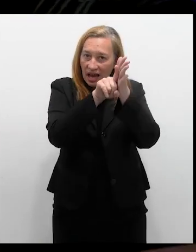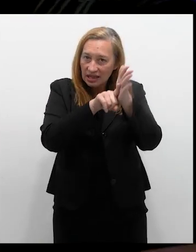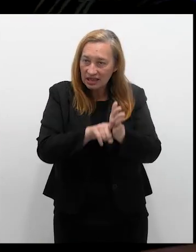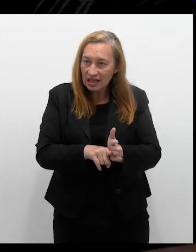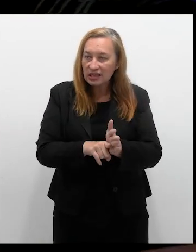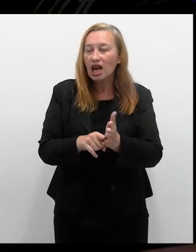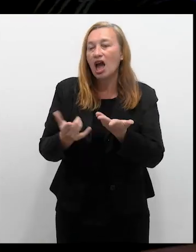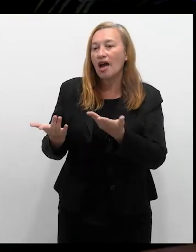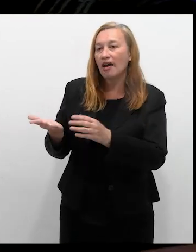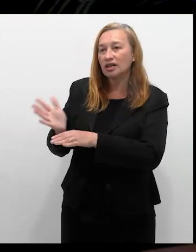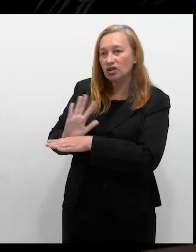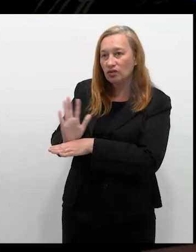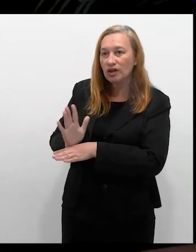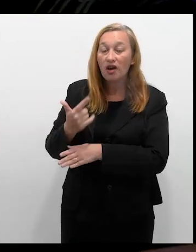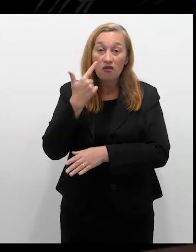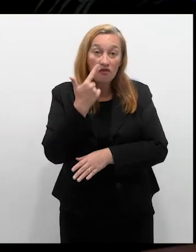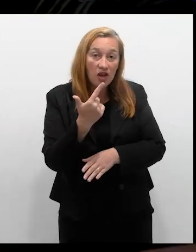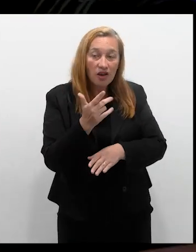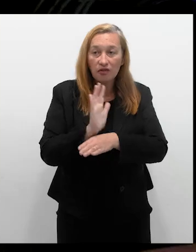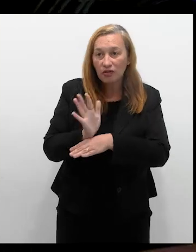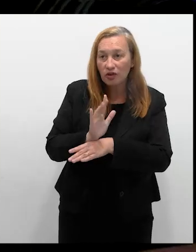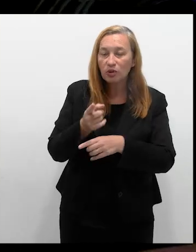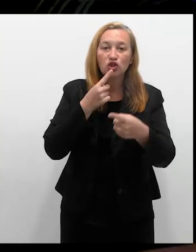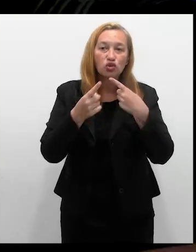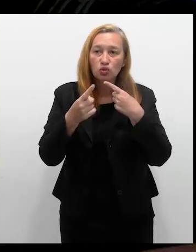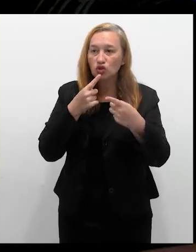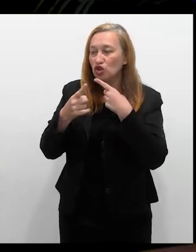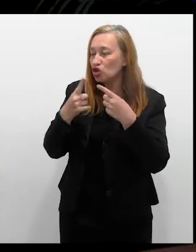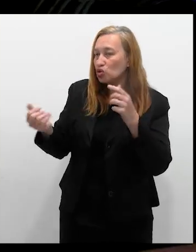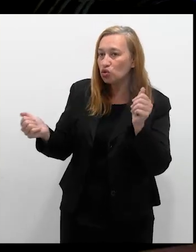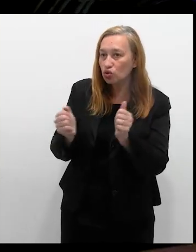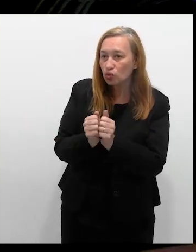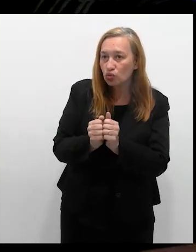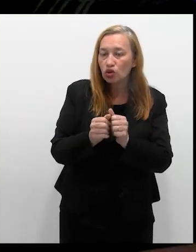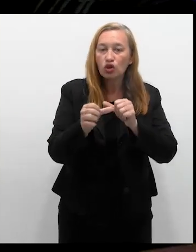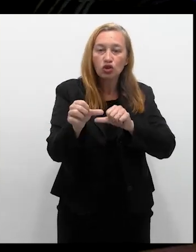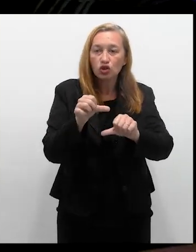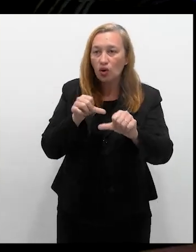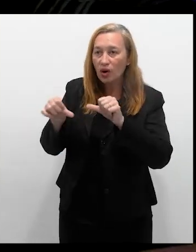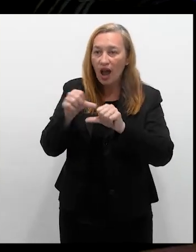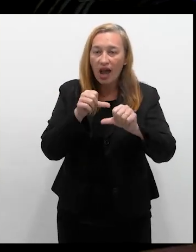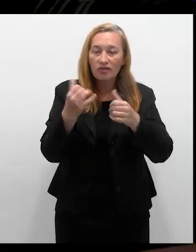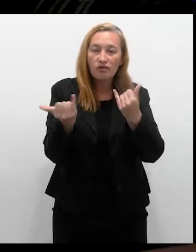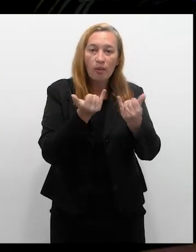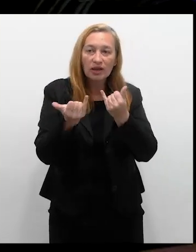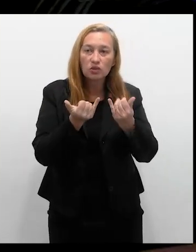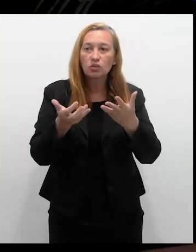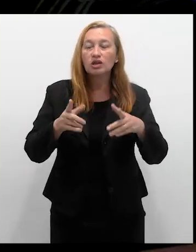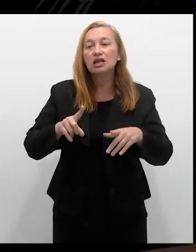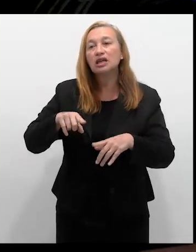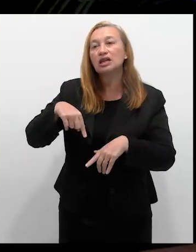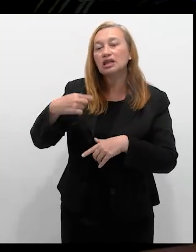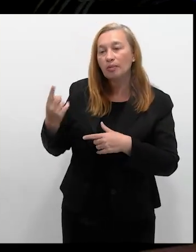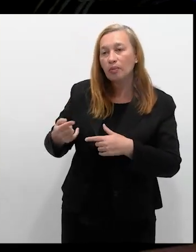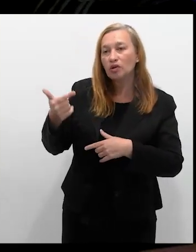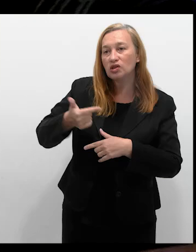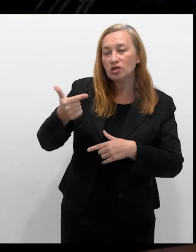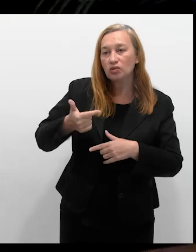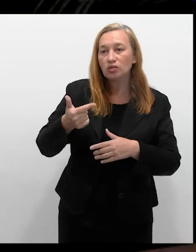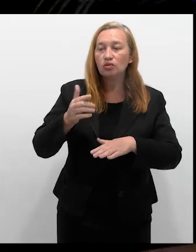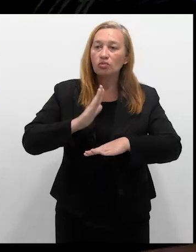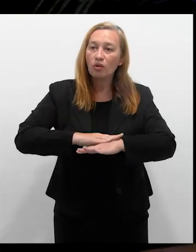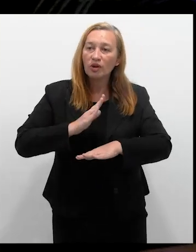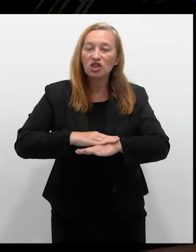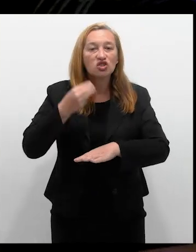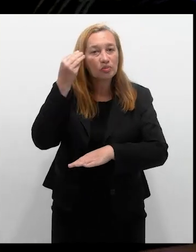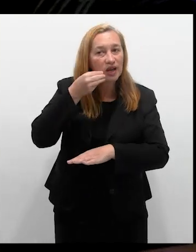de filme. A gente vai intercalando assistir filmes, debater esses filmes juntos, né? Trocar perspectivas. E, num segundo momento,